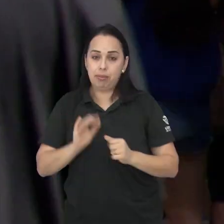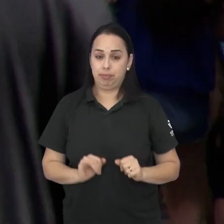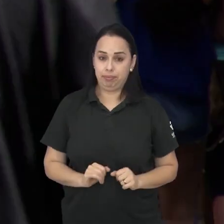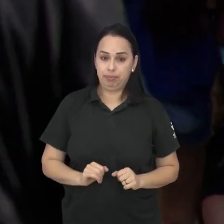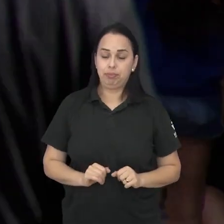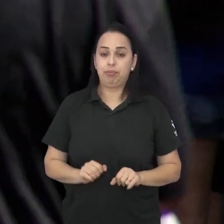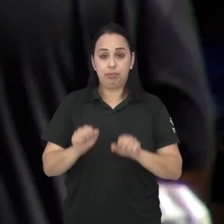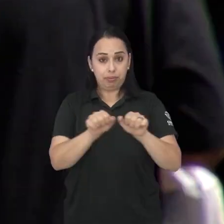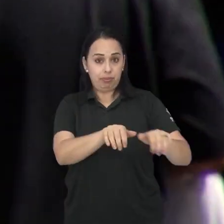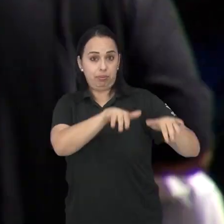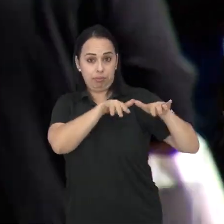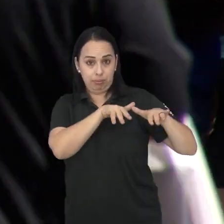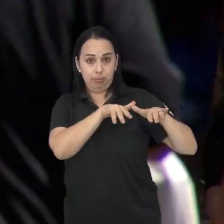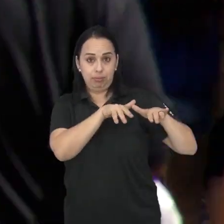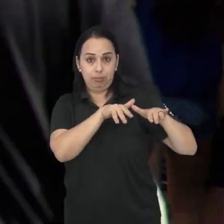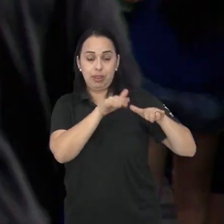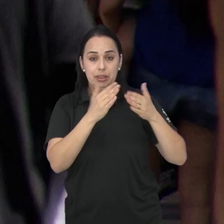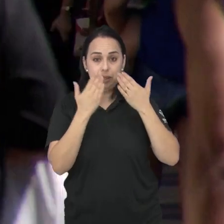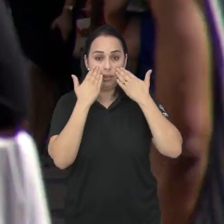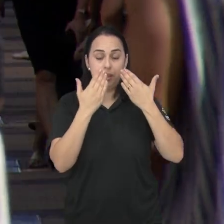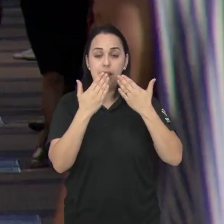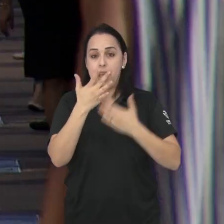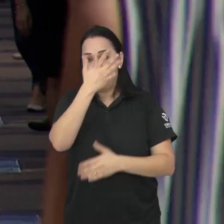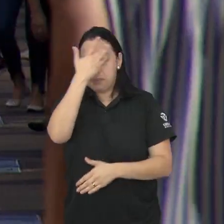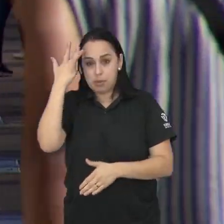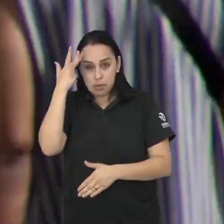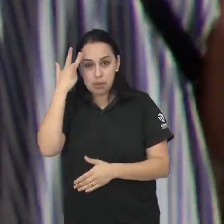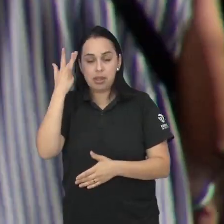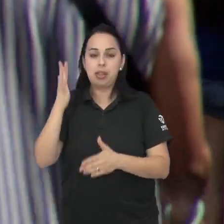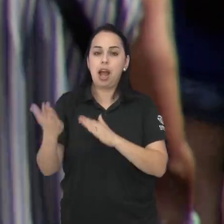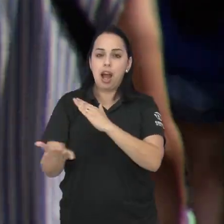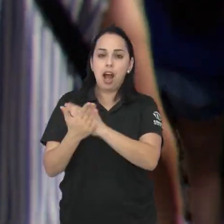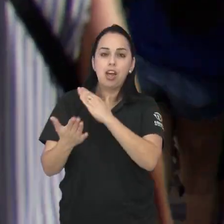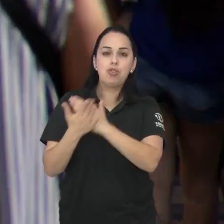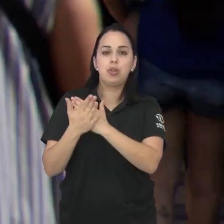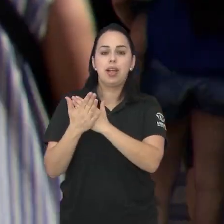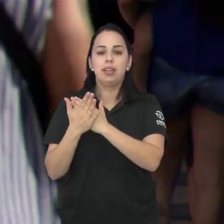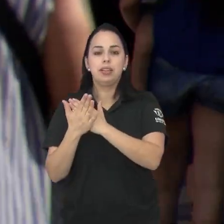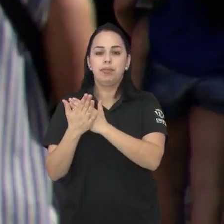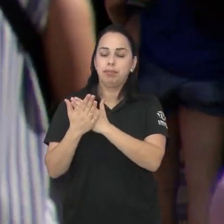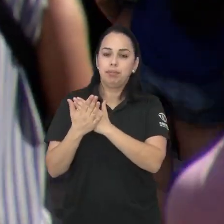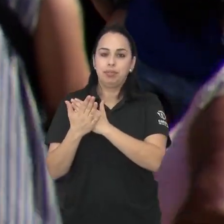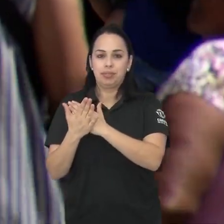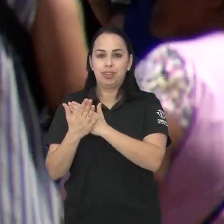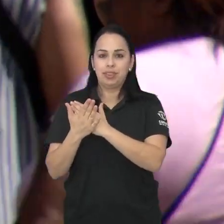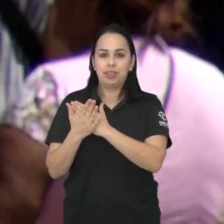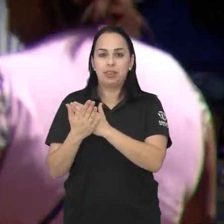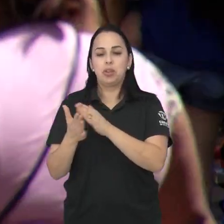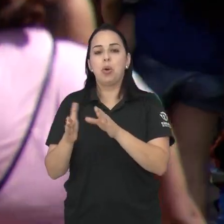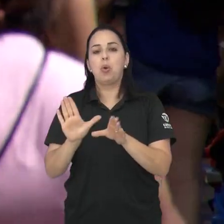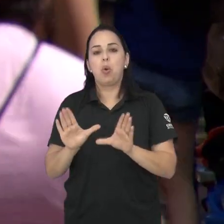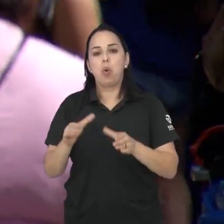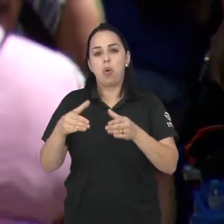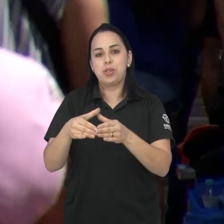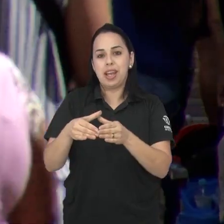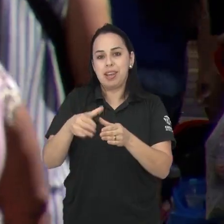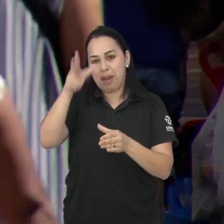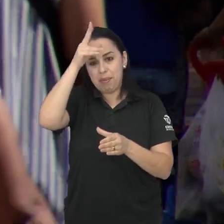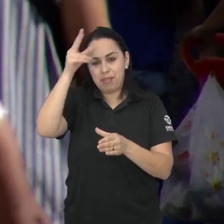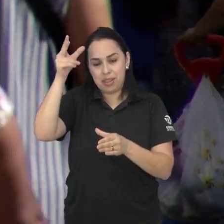sugestões. Além das audiências, a população também participa das decisões da cidade a partir dos